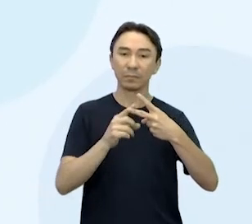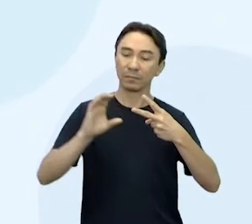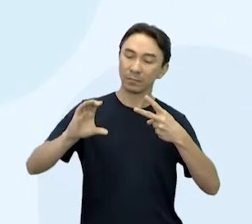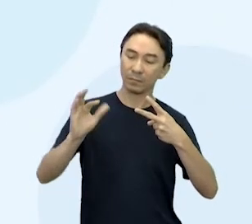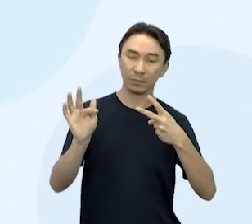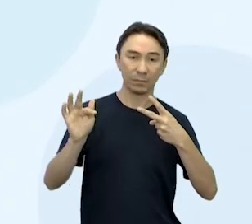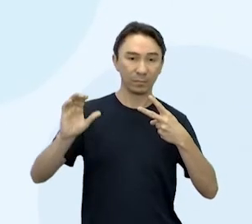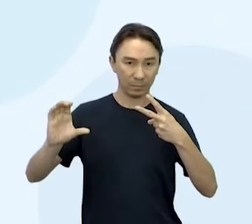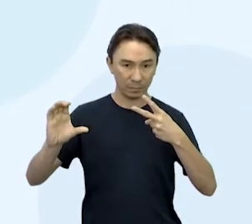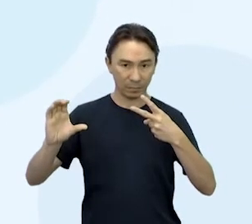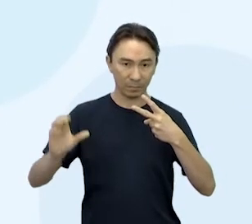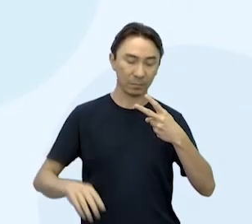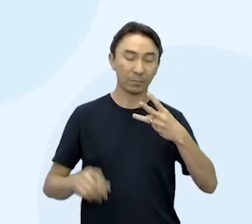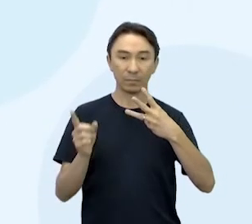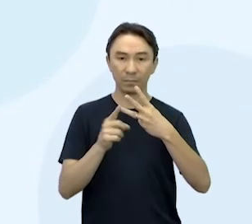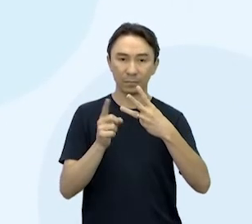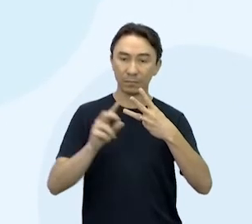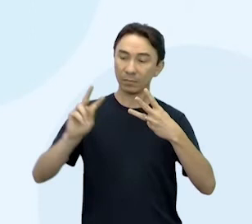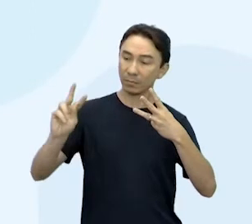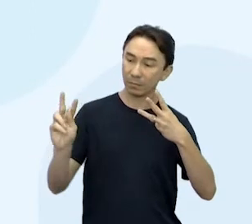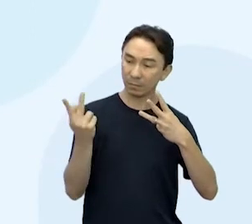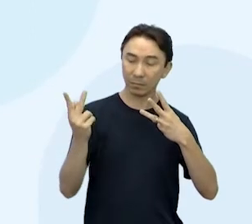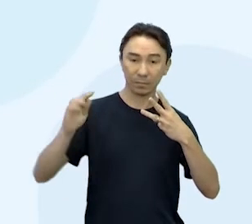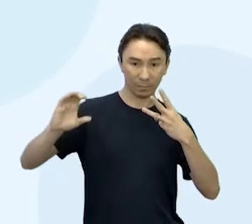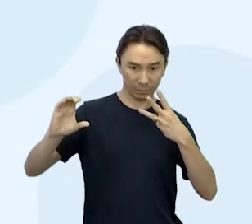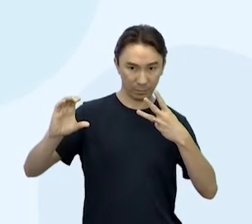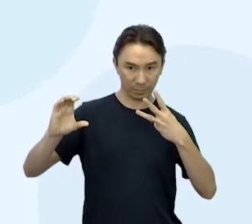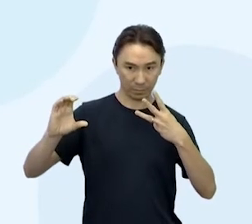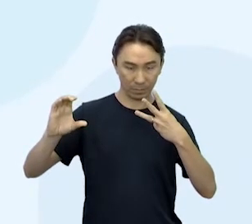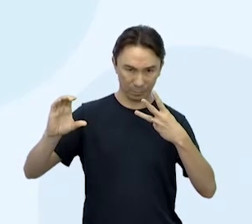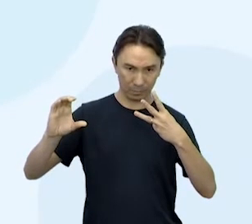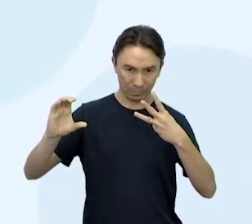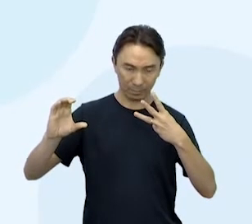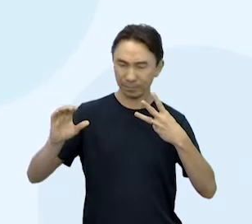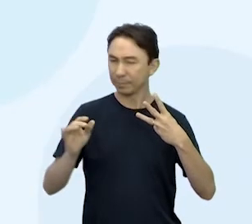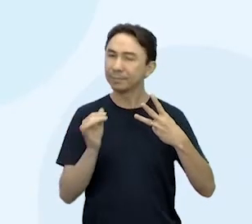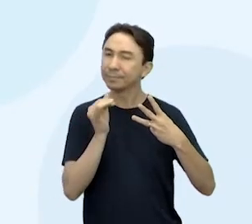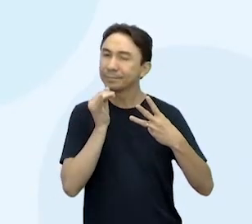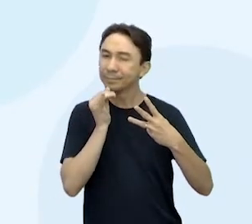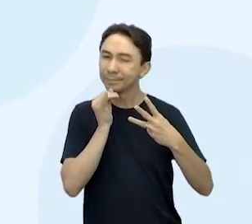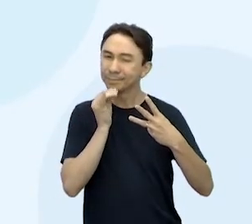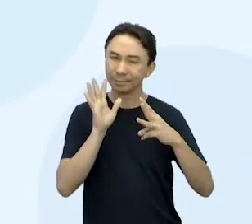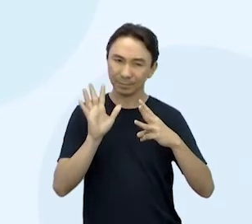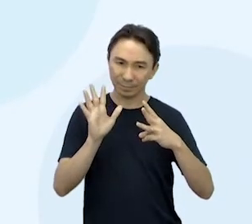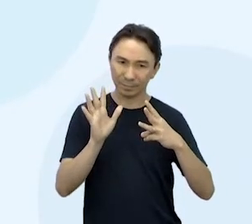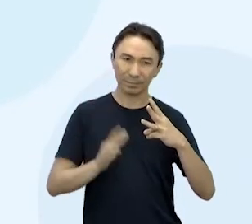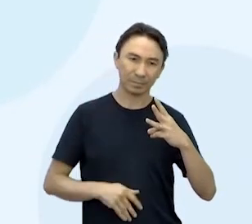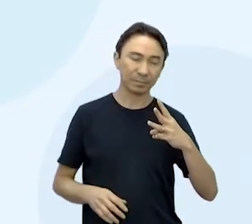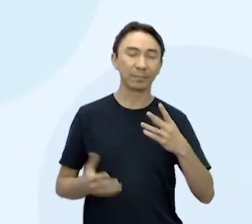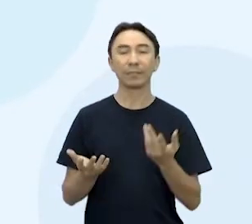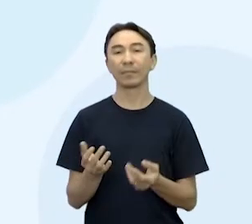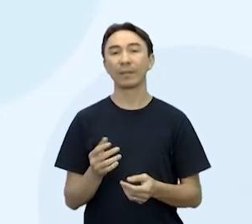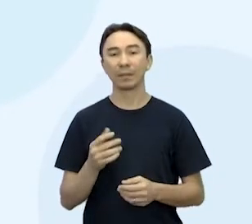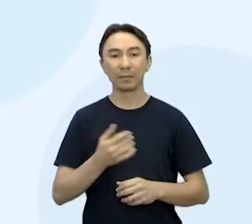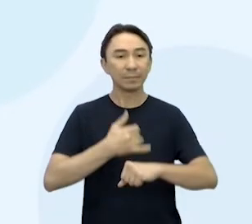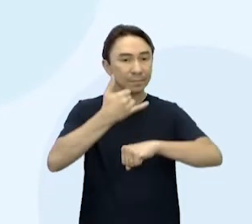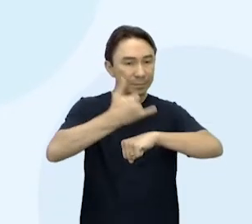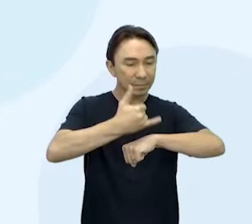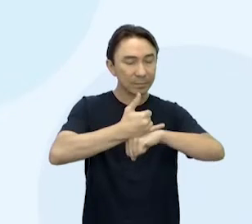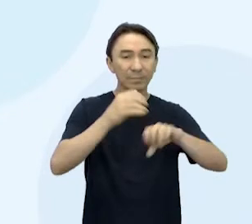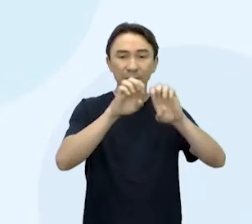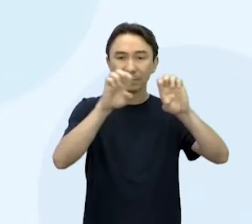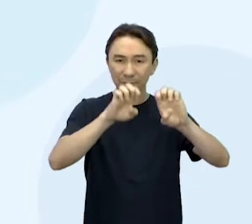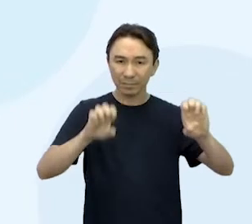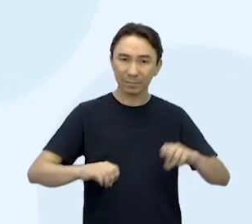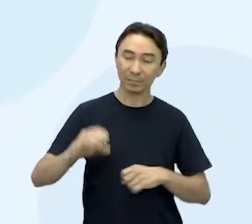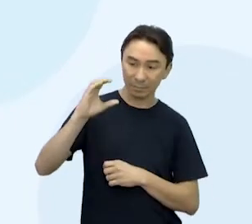e hexagonal compacto, tá bom? Então, eu vou dar um exemplos de metais que têm estrutura cúbica